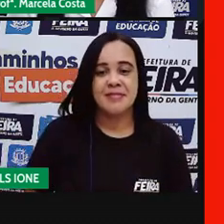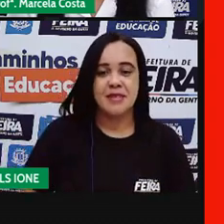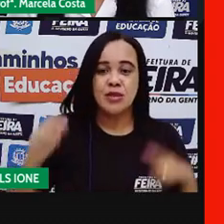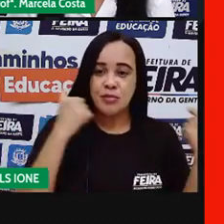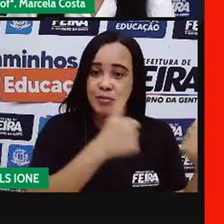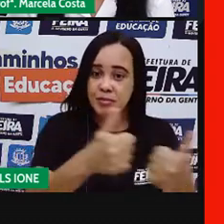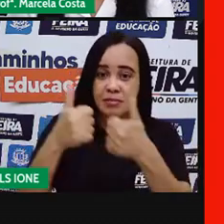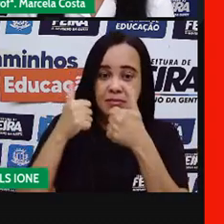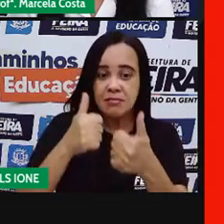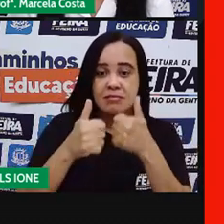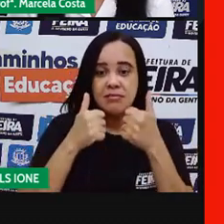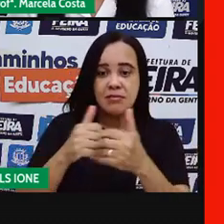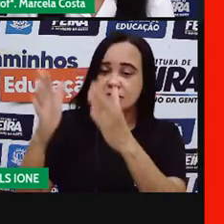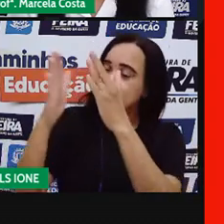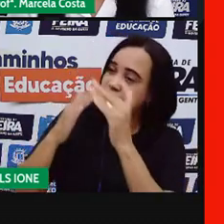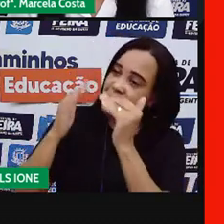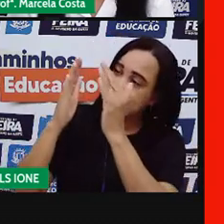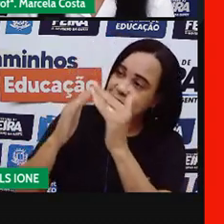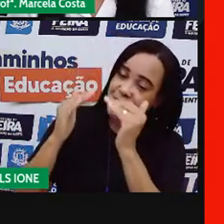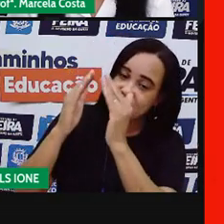Tudo bem fazer um pedido.